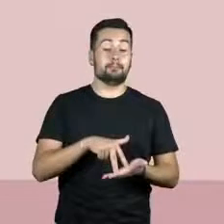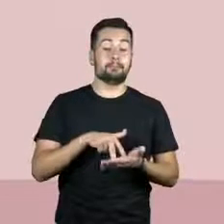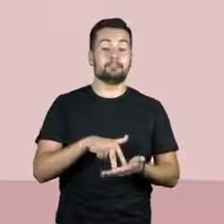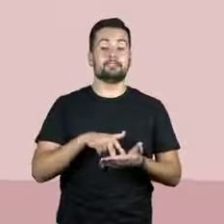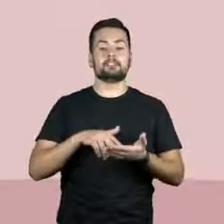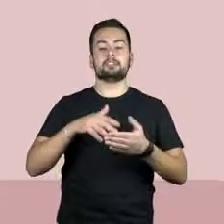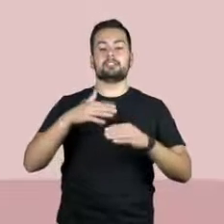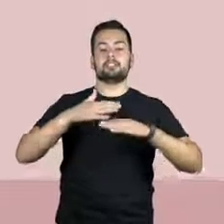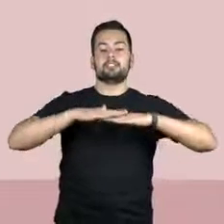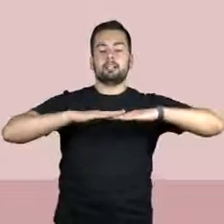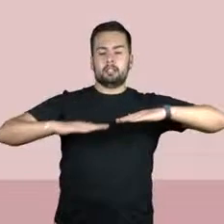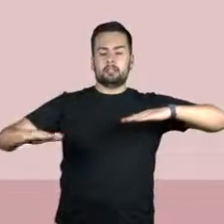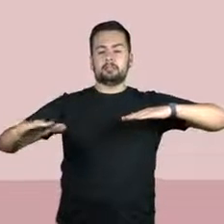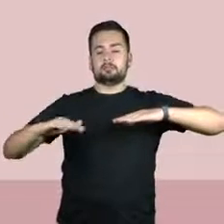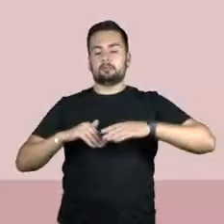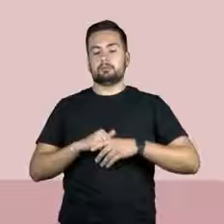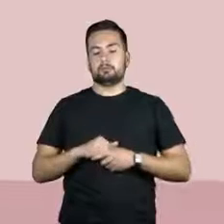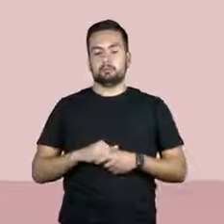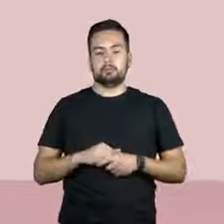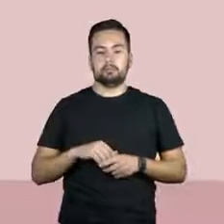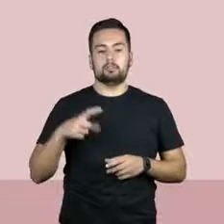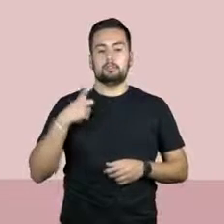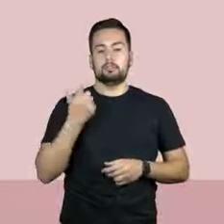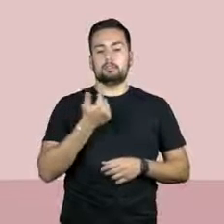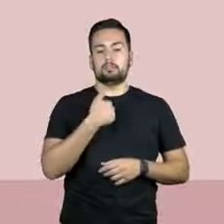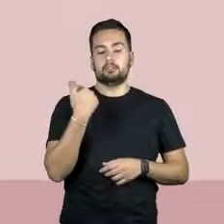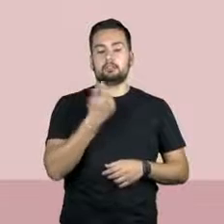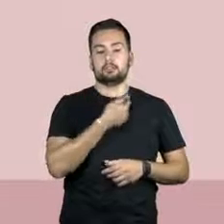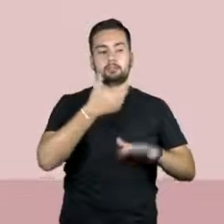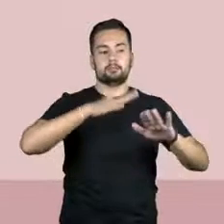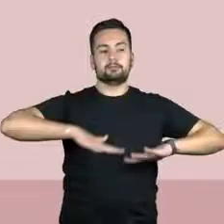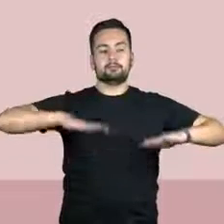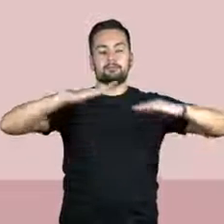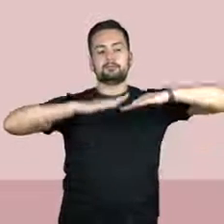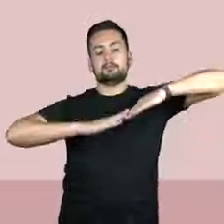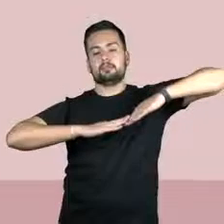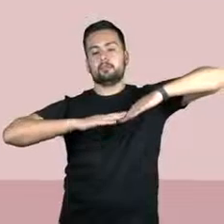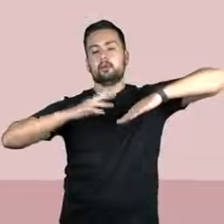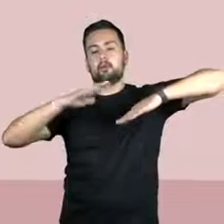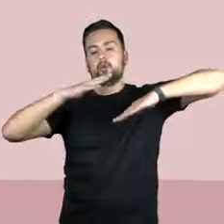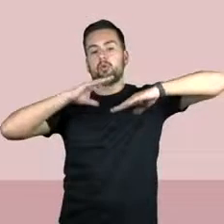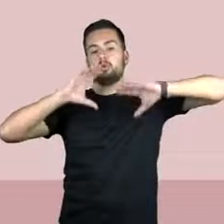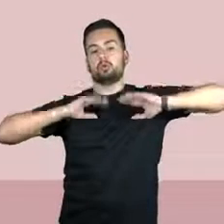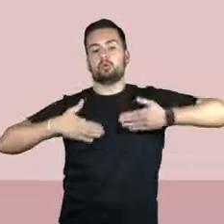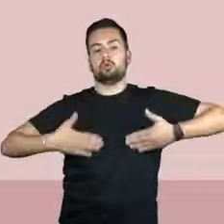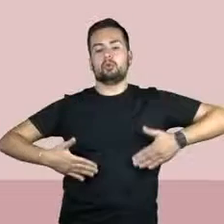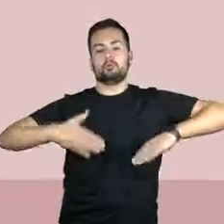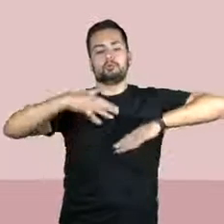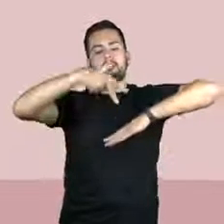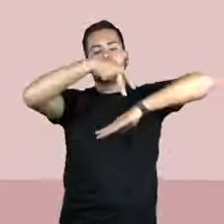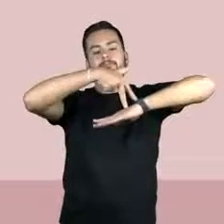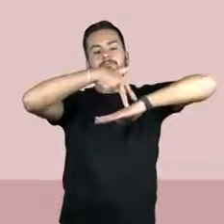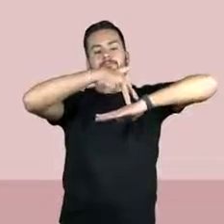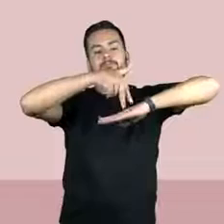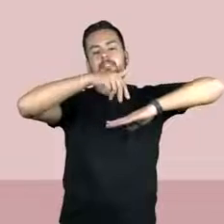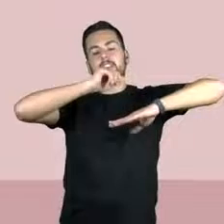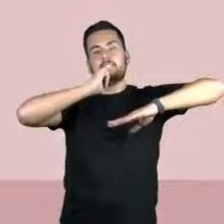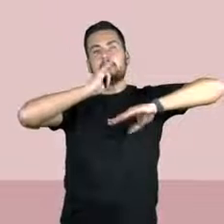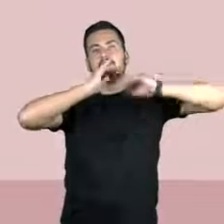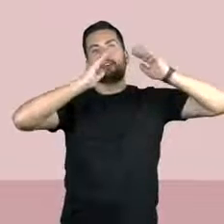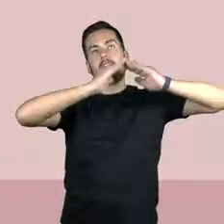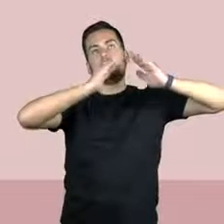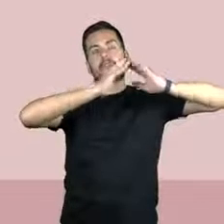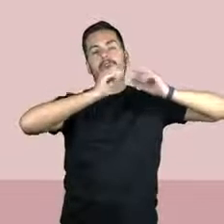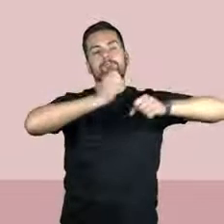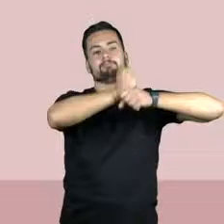Um problema onde basicamente a gente tem um plano inclinado e um corpo rígido sob efeito de deslizamento ao longo desse